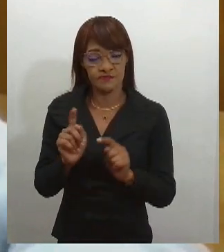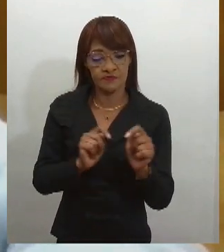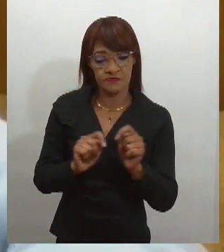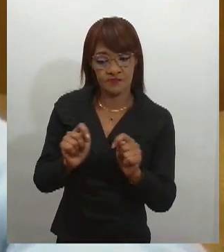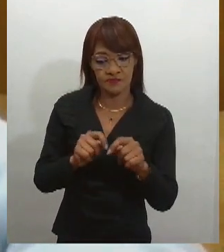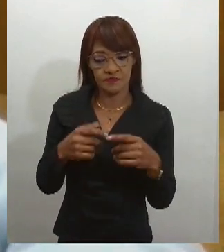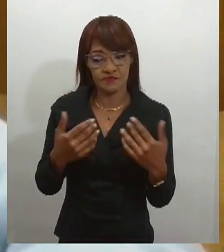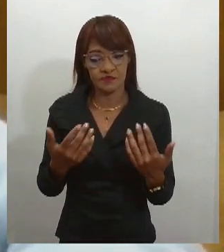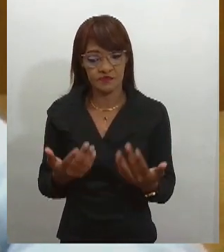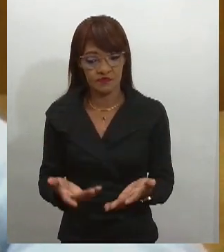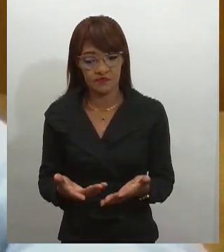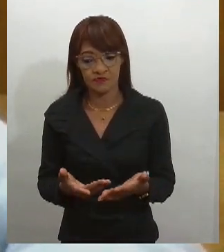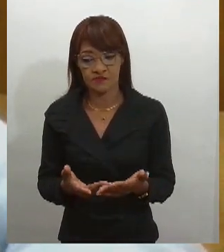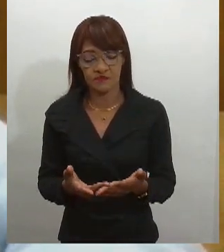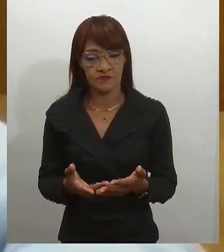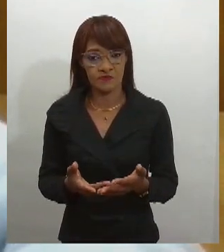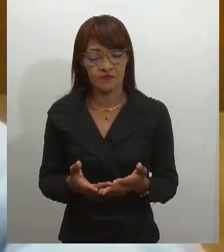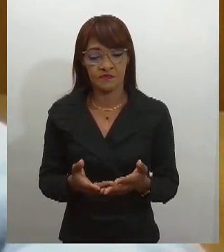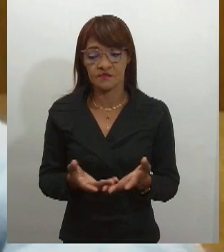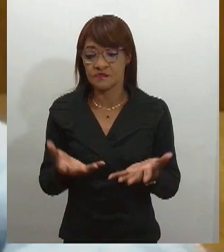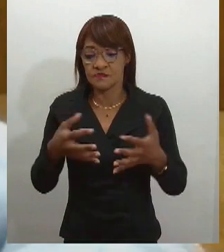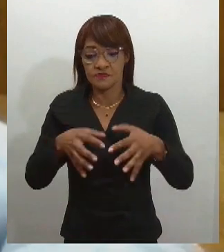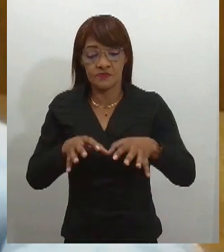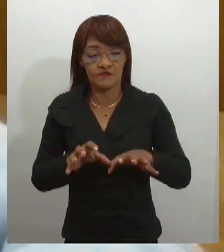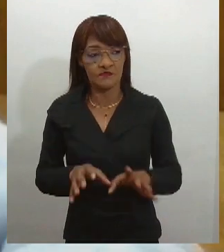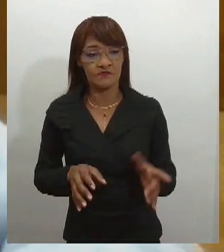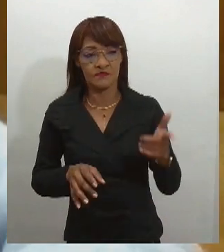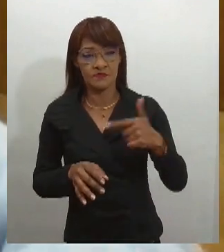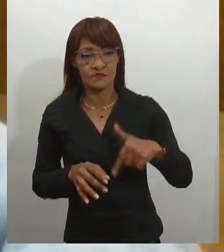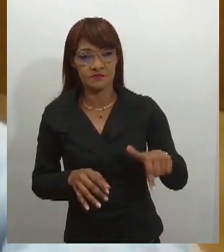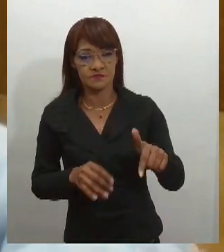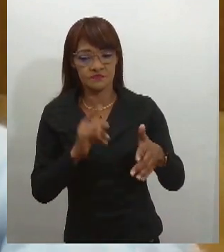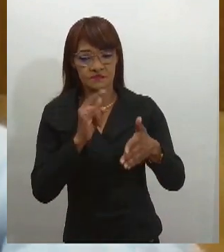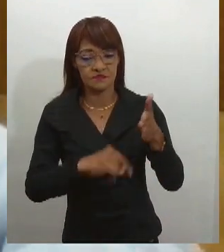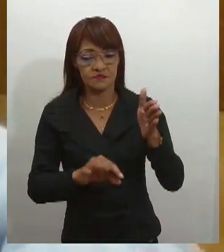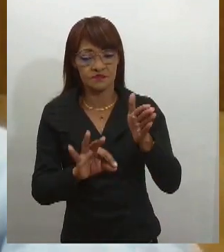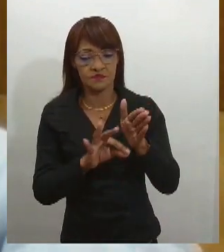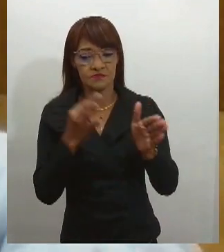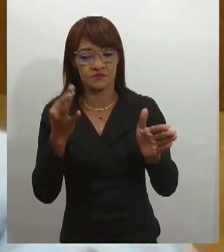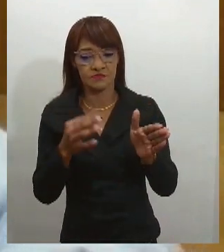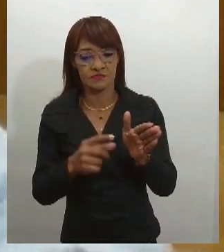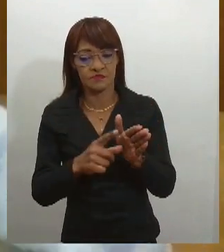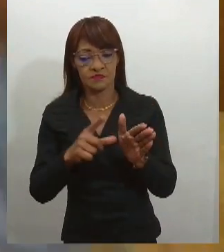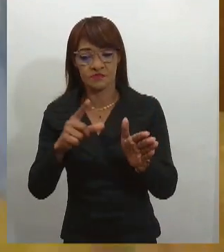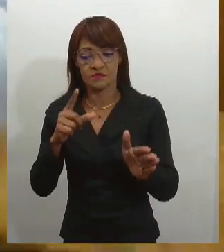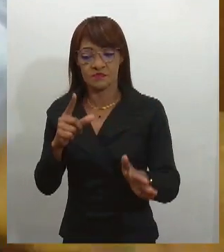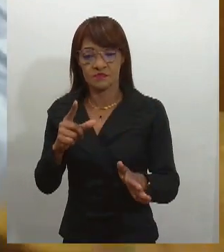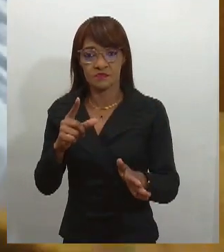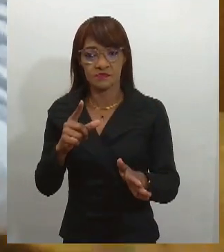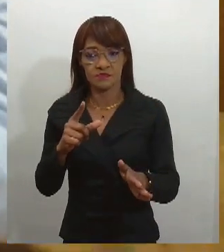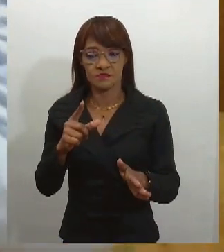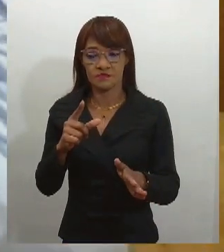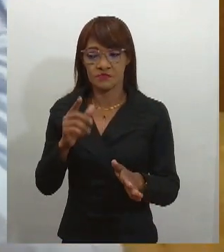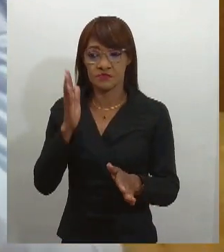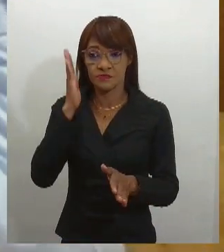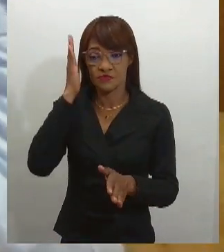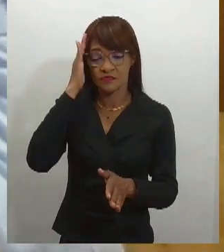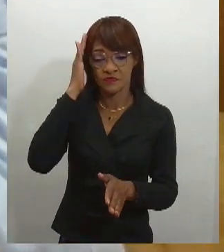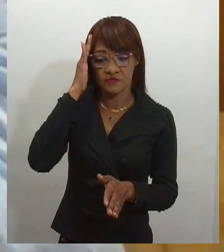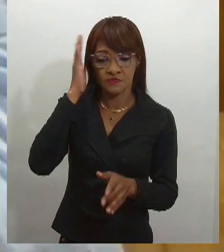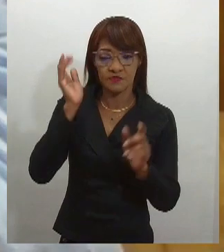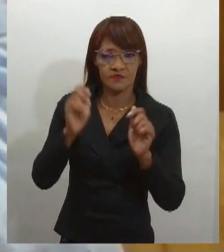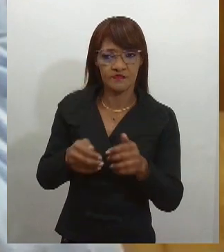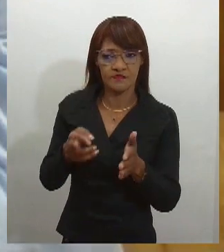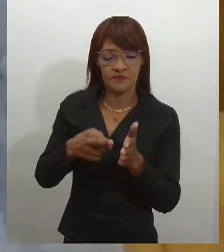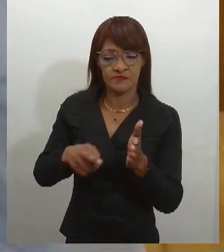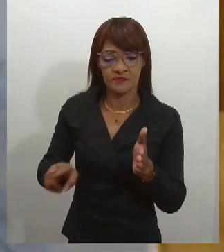financeira, não caia novamente em outro contrato bancário, sem antes saber se você já pode ter revisão nos outros empréstimos que